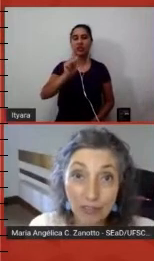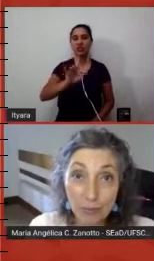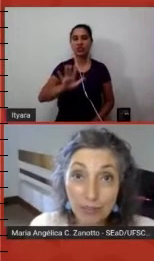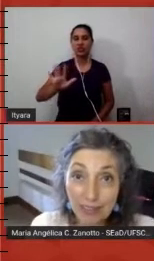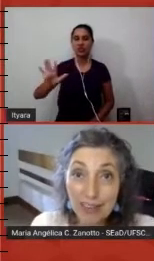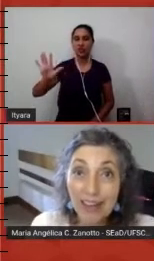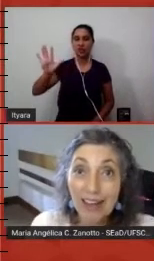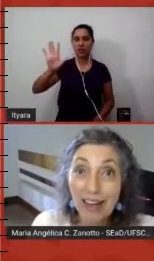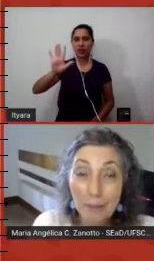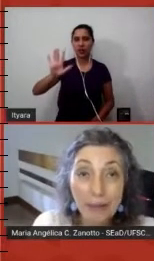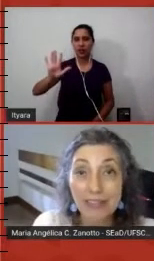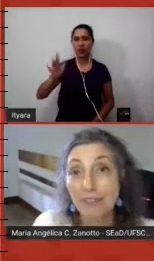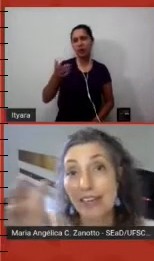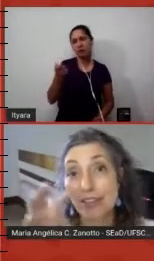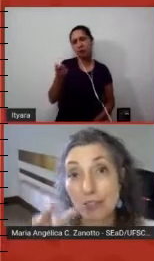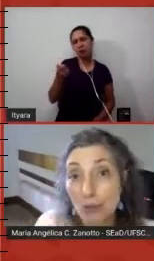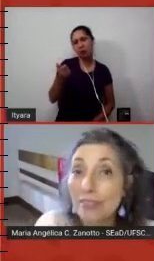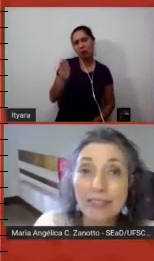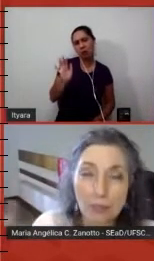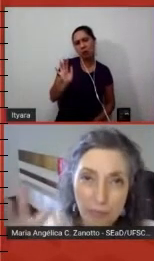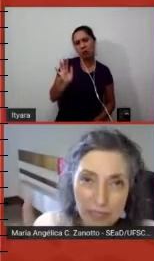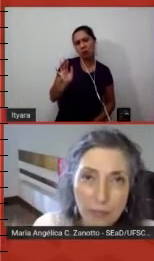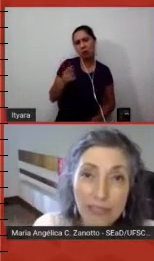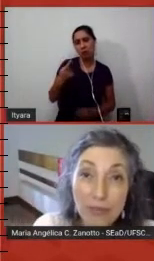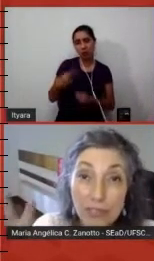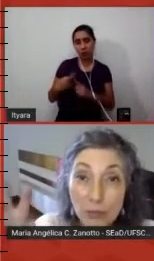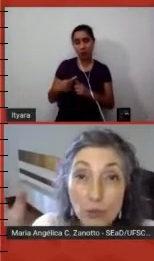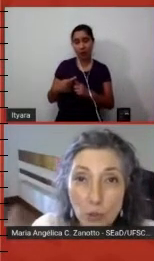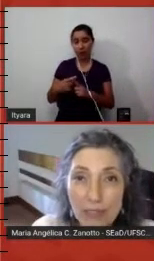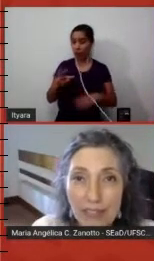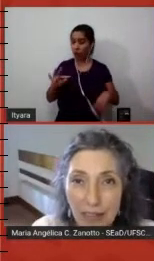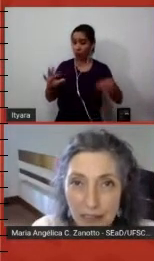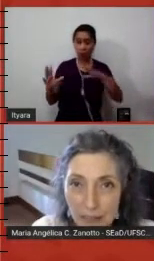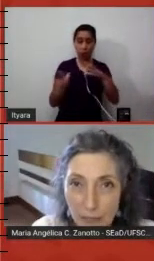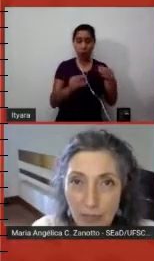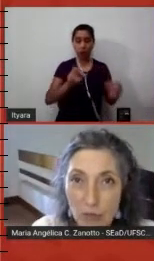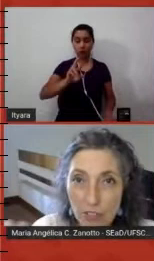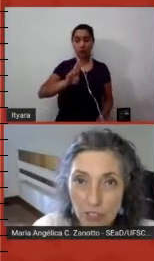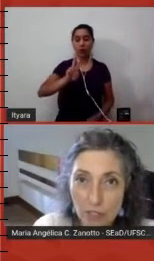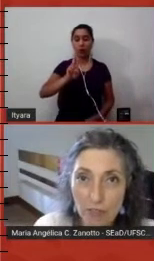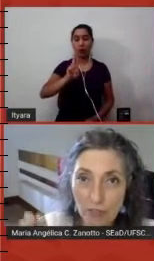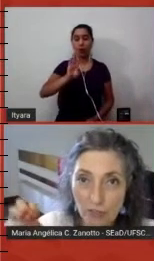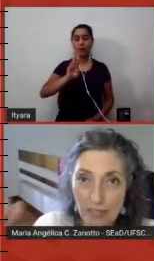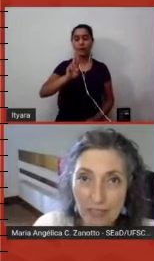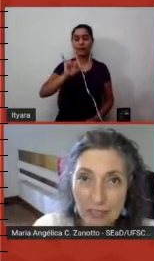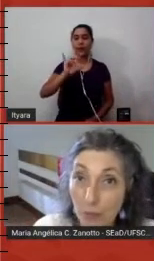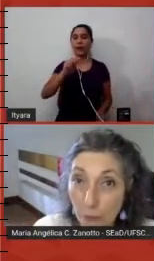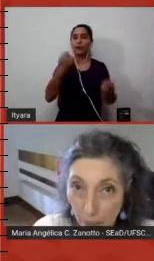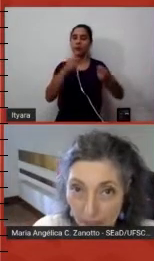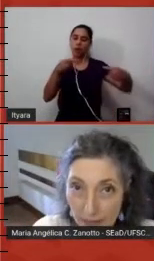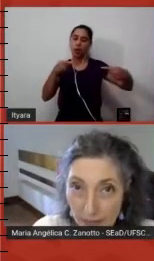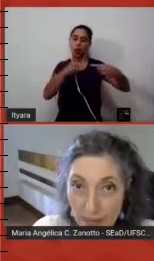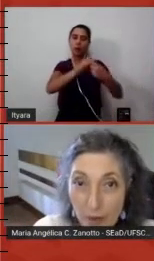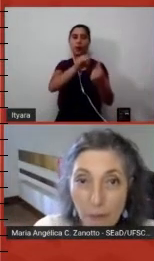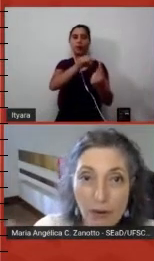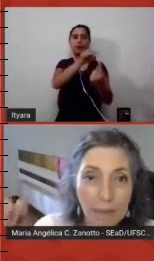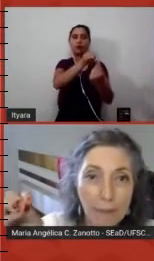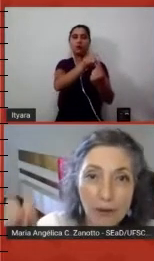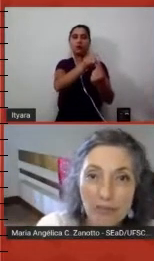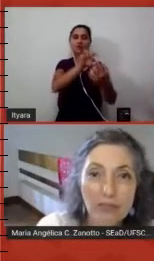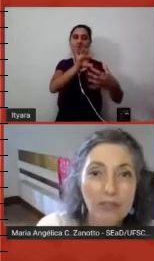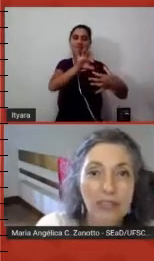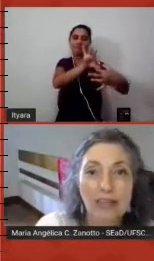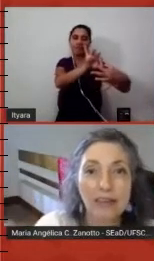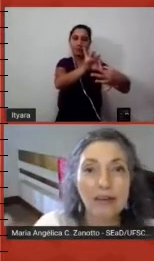são poucas, porque, a bem da verdade, todas as rubricas precisam ser customizadas para os objetivos aos quais elas se propõem. Então,